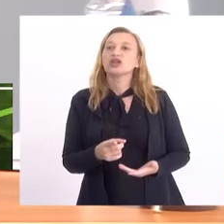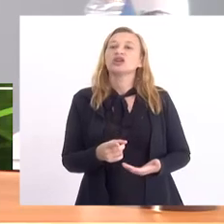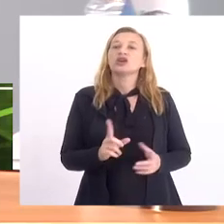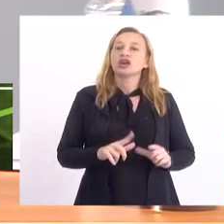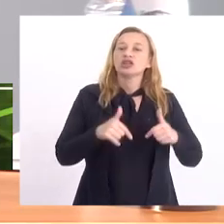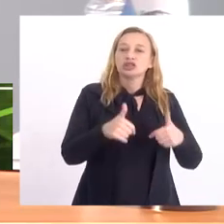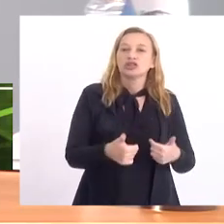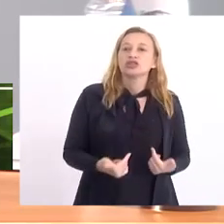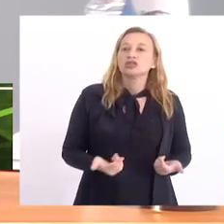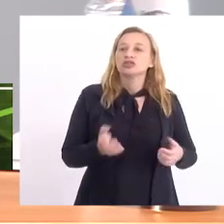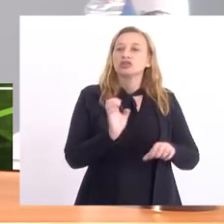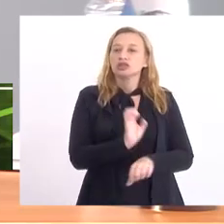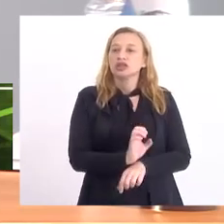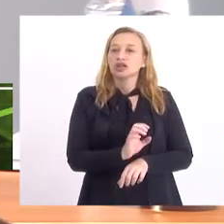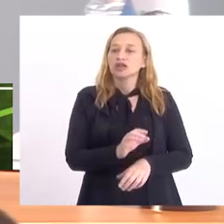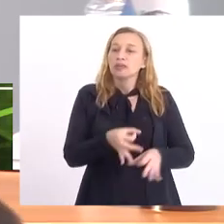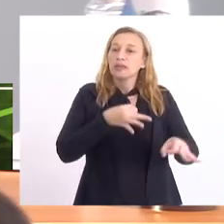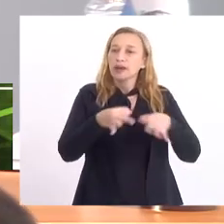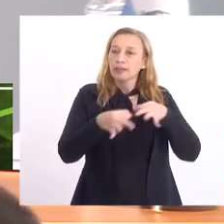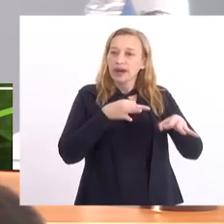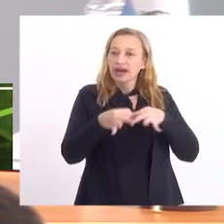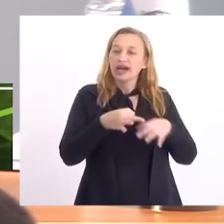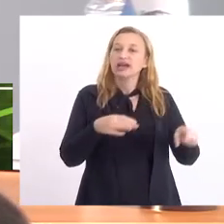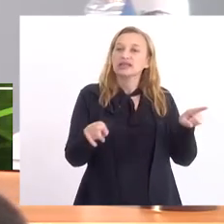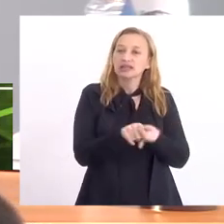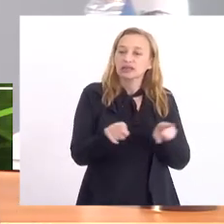Estado, preparar também